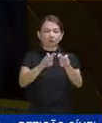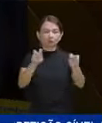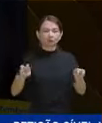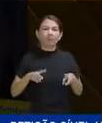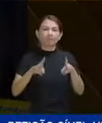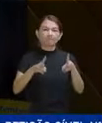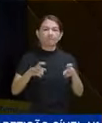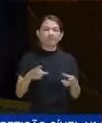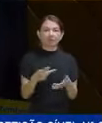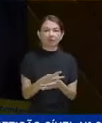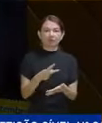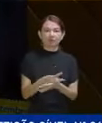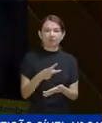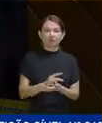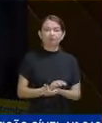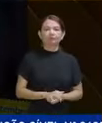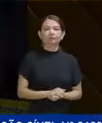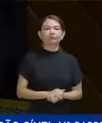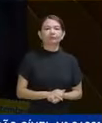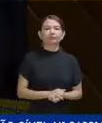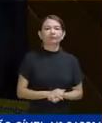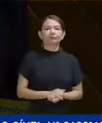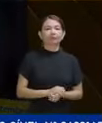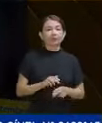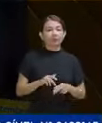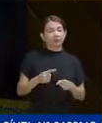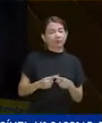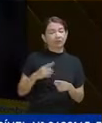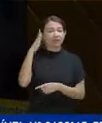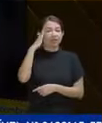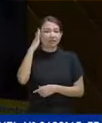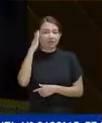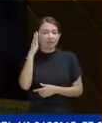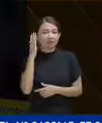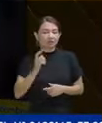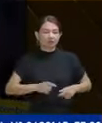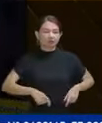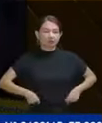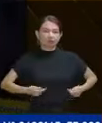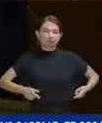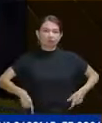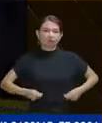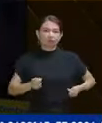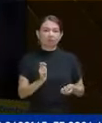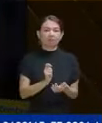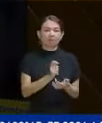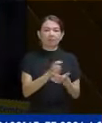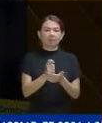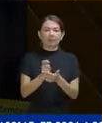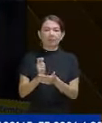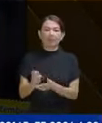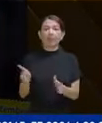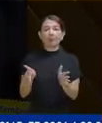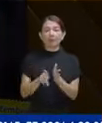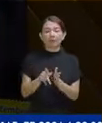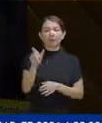do candidato para figurar no polo passivo da execução, pois entendeu que os gastos foram efetuados pelo